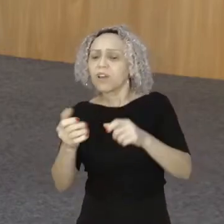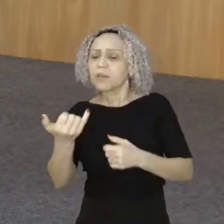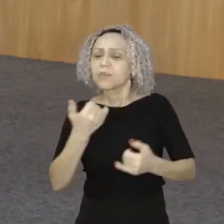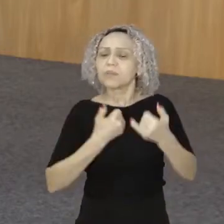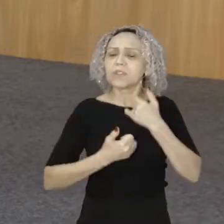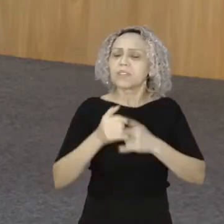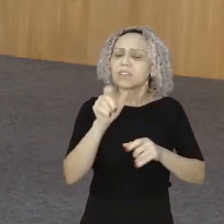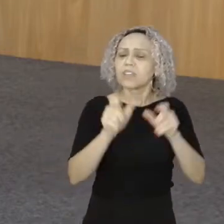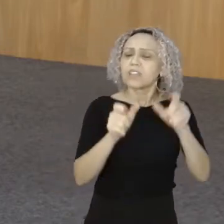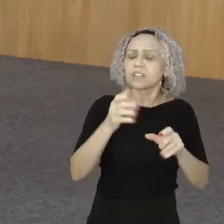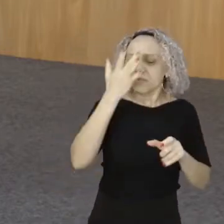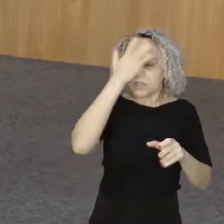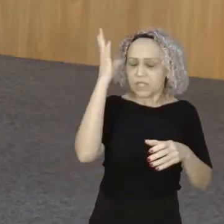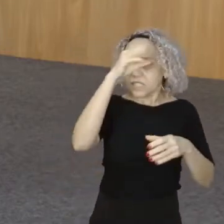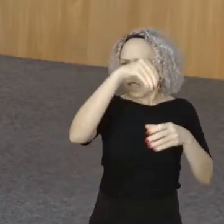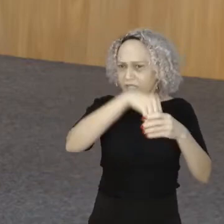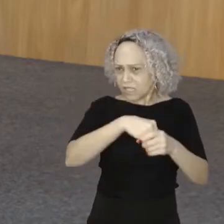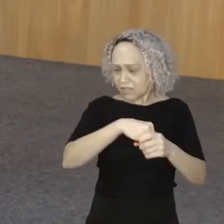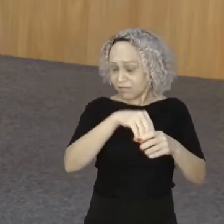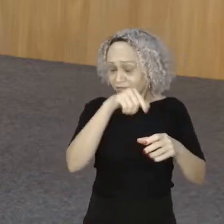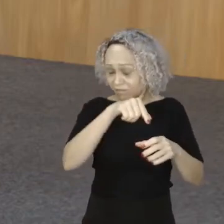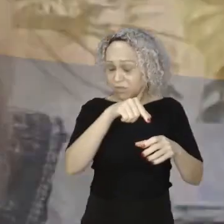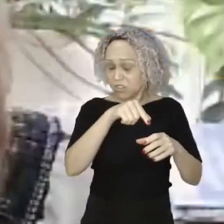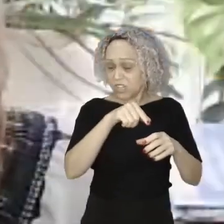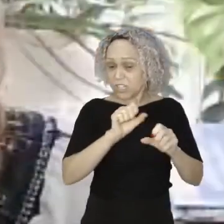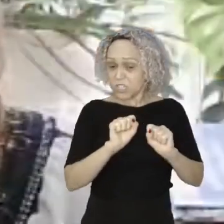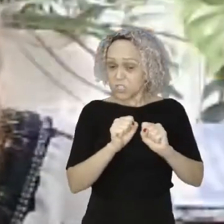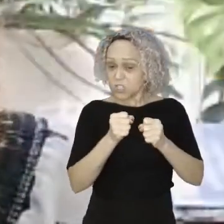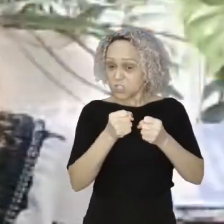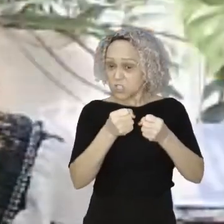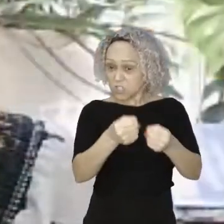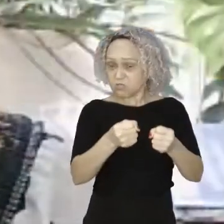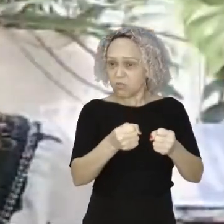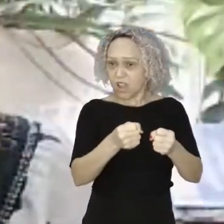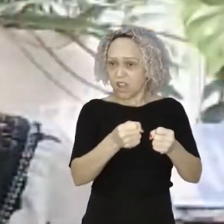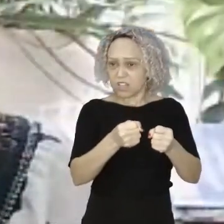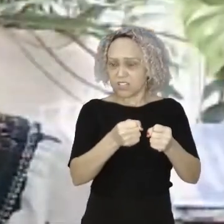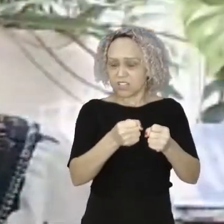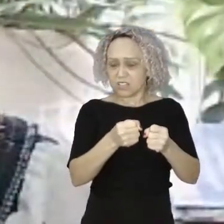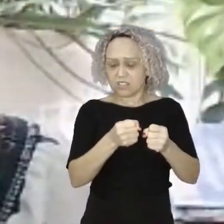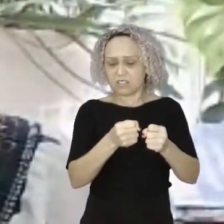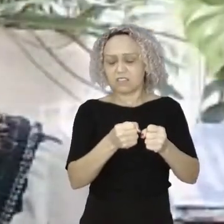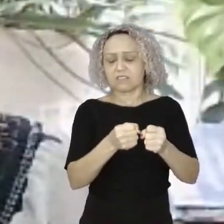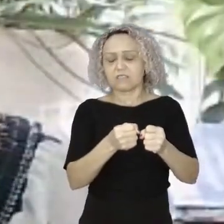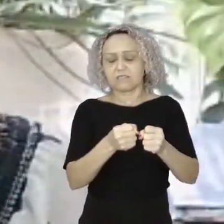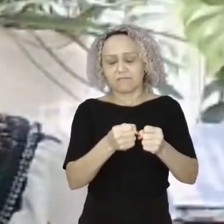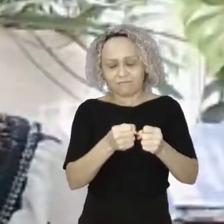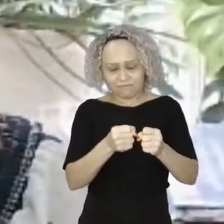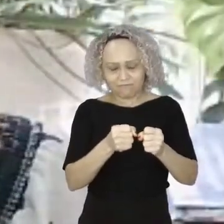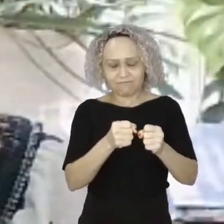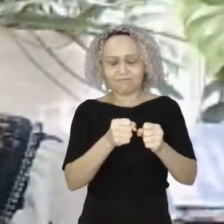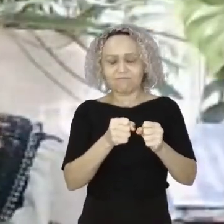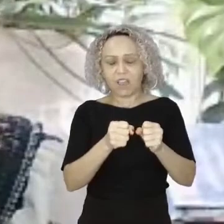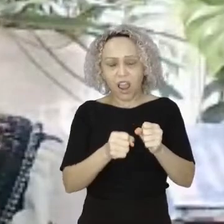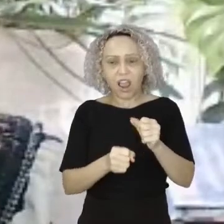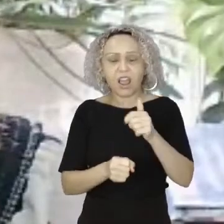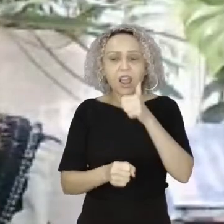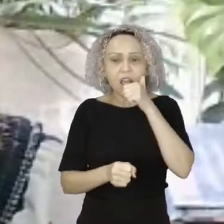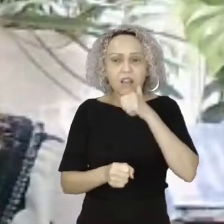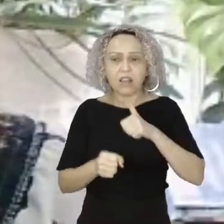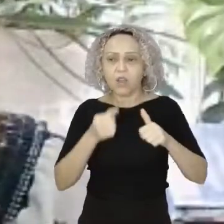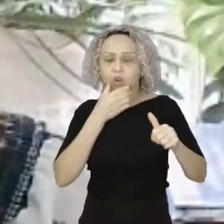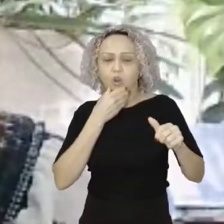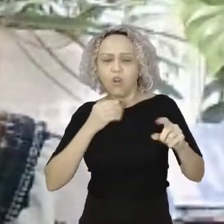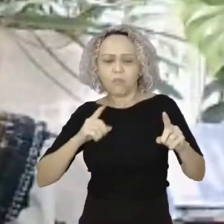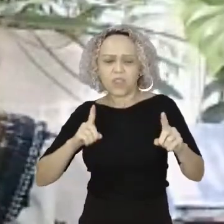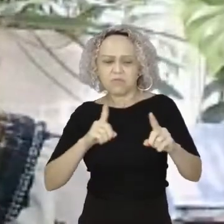Então, primeiramente eu quero até repetir as palavras da primeira-dama no dia do lançamento da campanha, quando ela disse